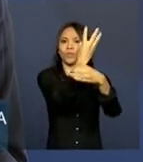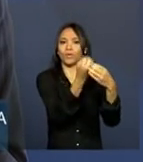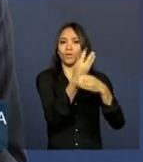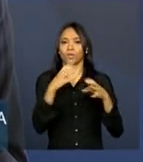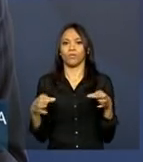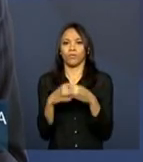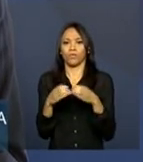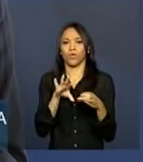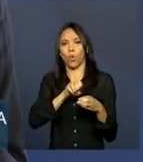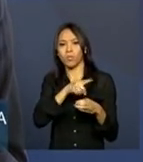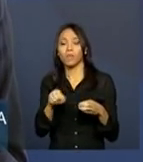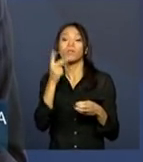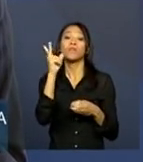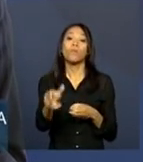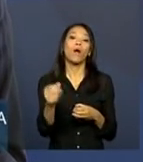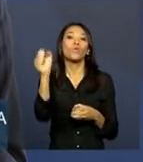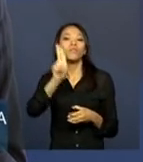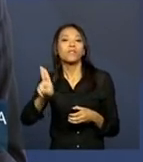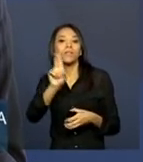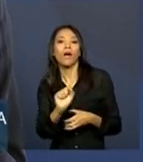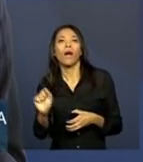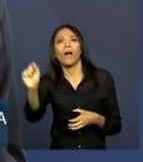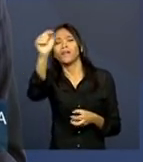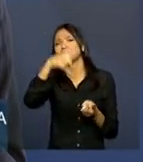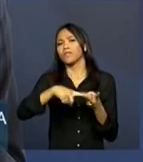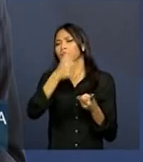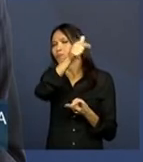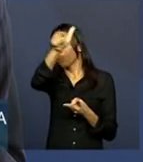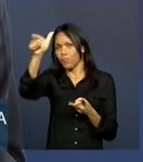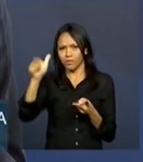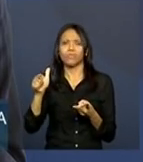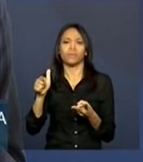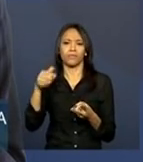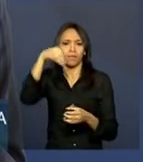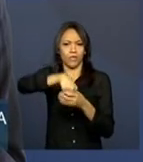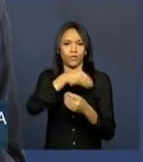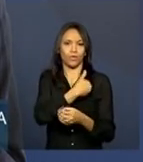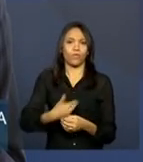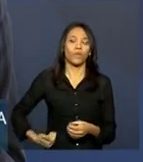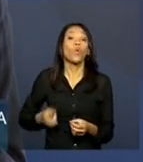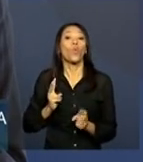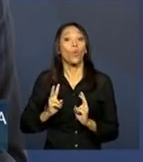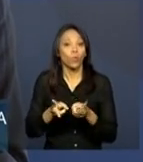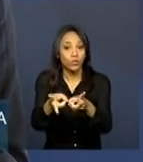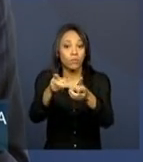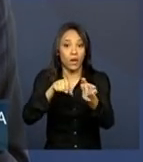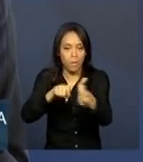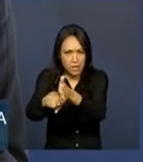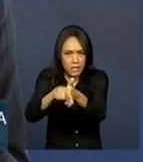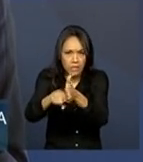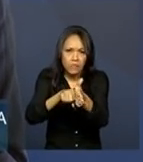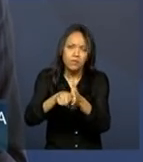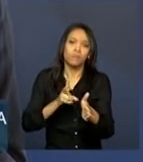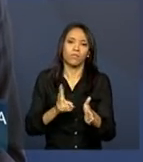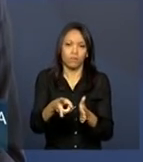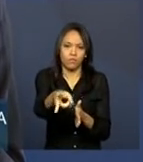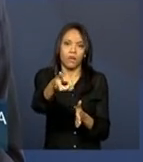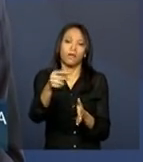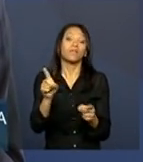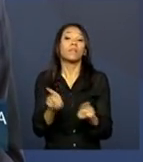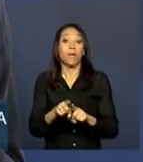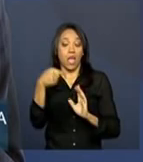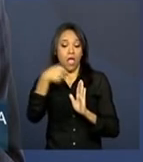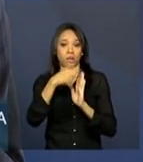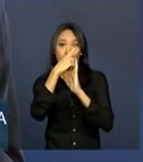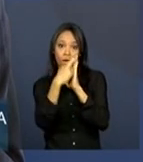assim como a universidade a outros entes da sociedade do Estado continuar e aprofundar as investigações o relatório que